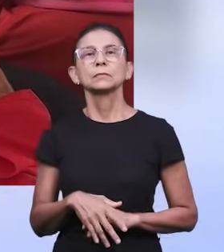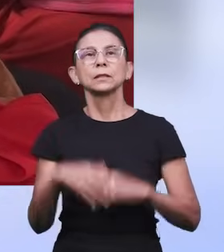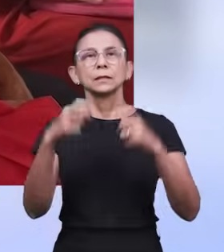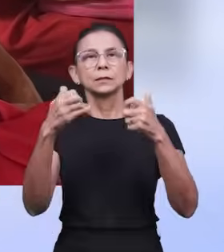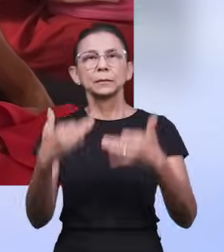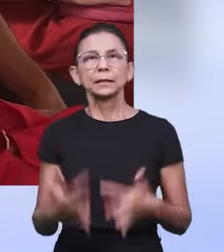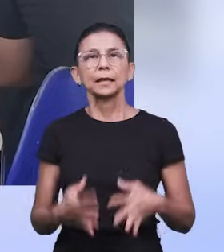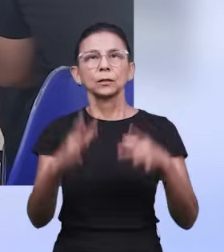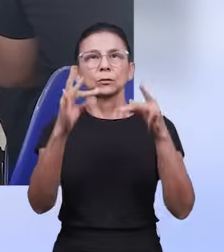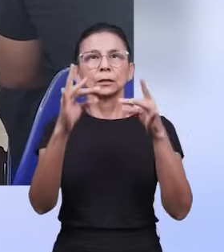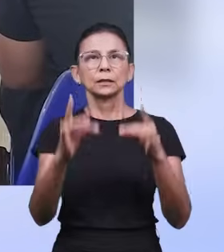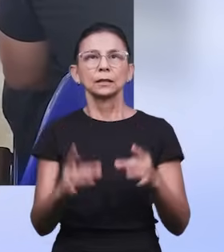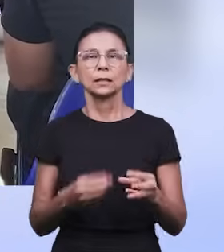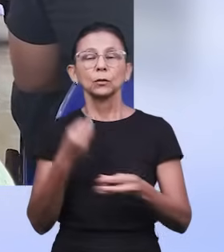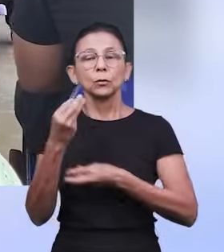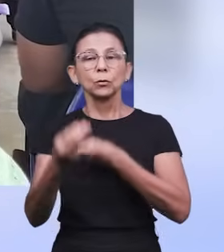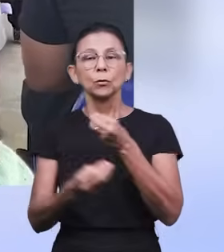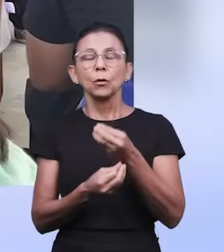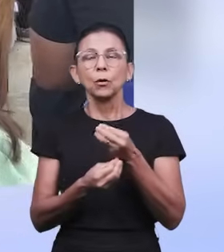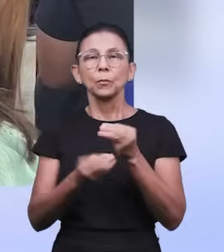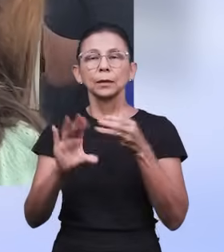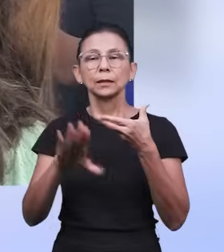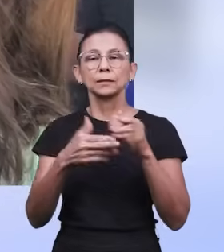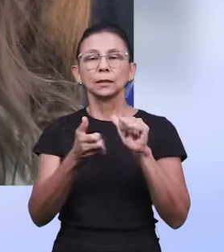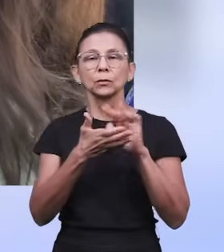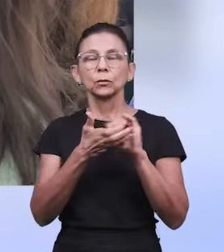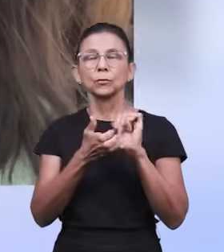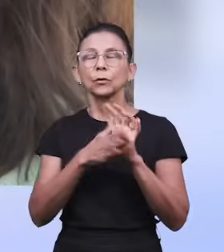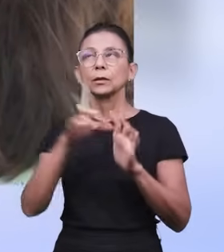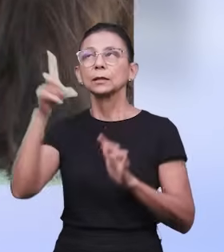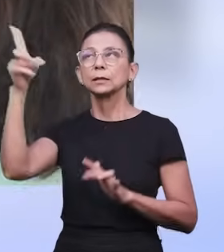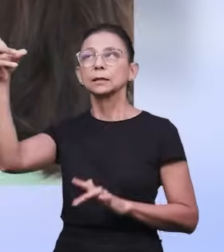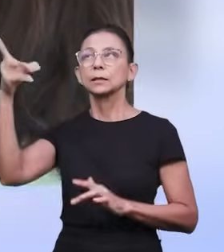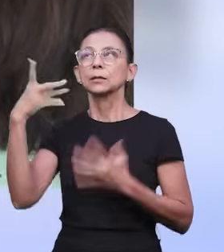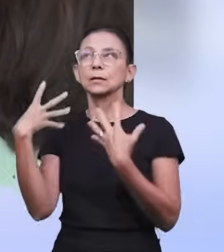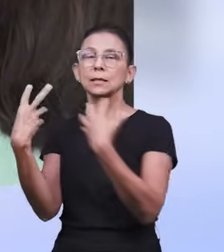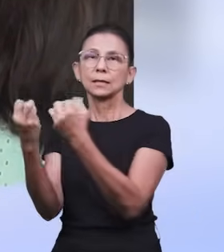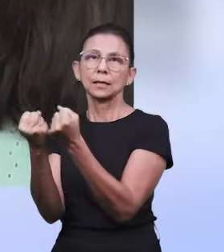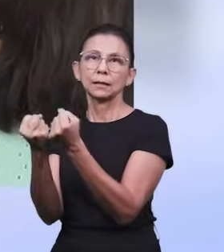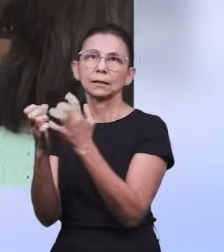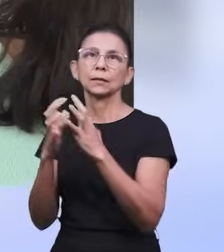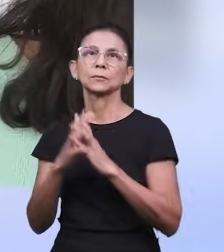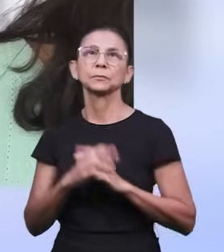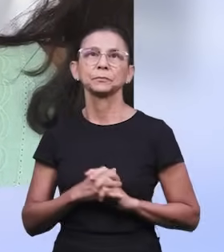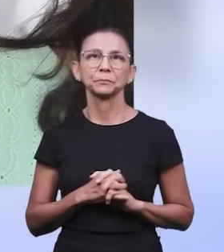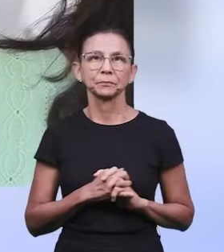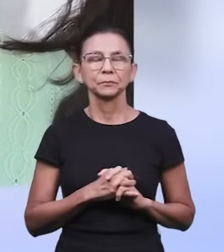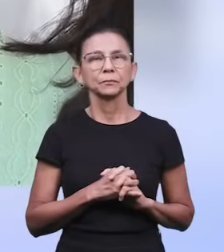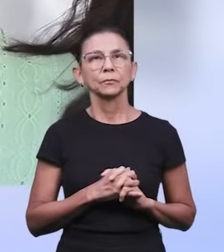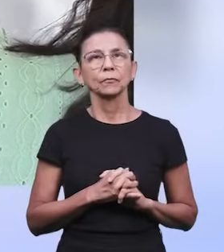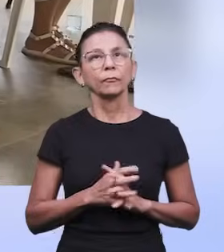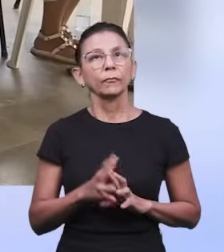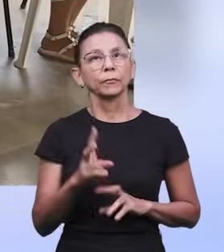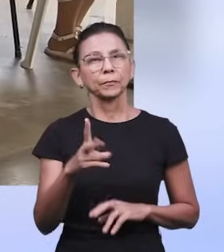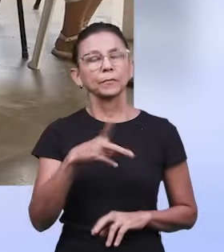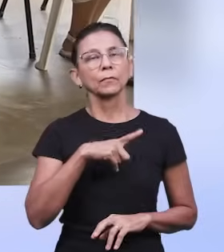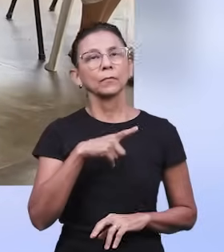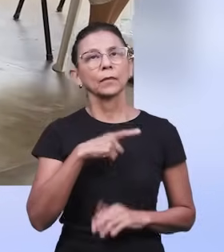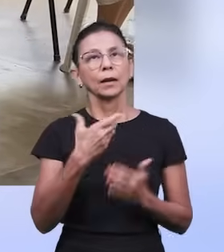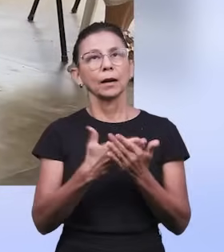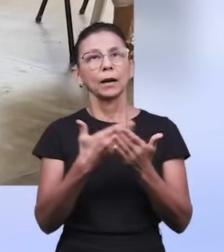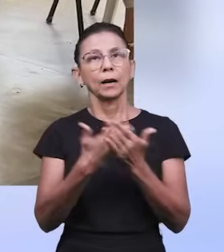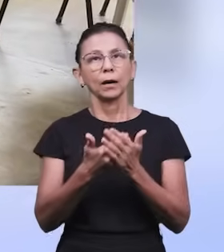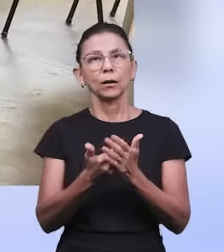e também aconteceram oficinas de canto, instrumentos, operação do som e da projeção. As classes ainda tiveram